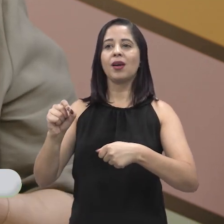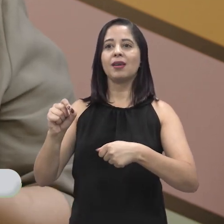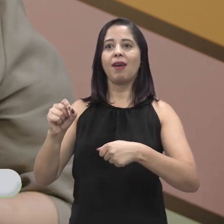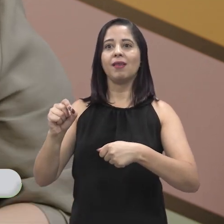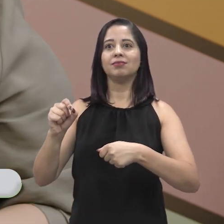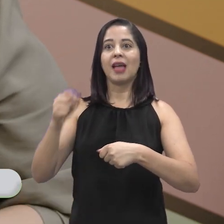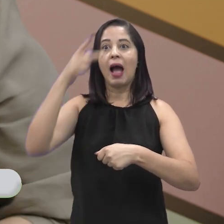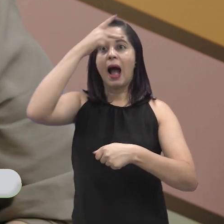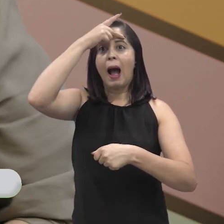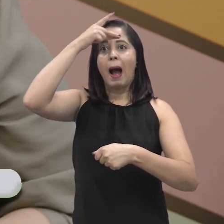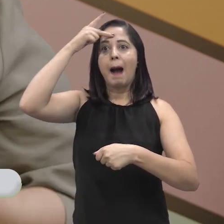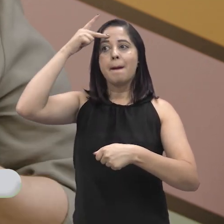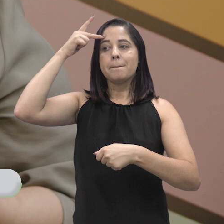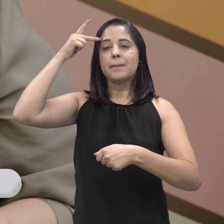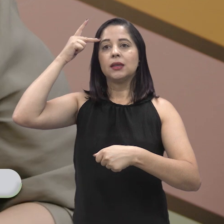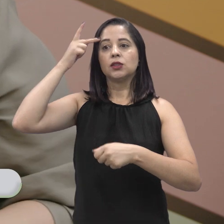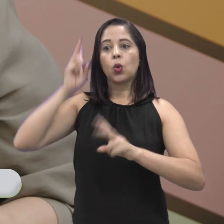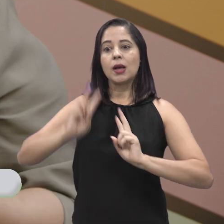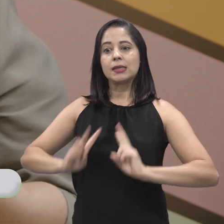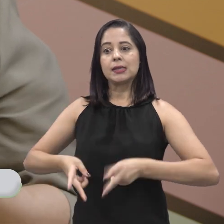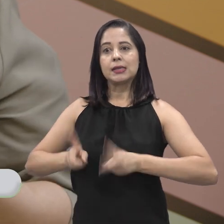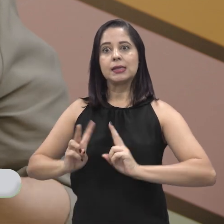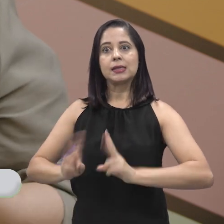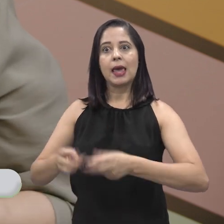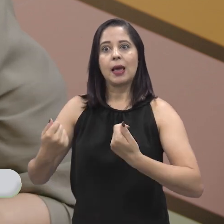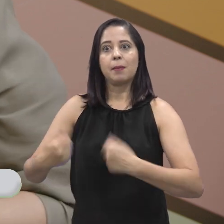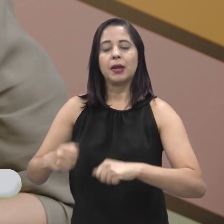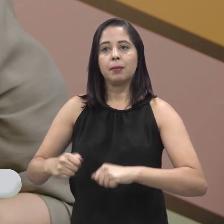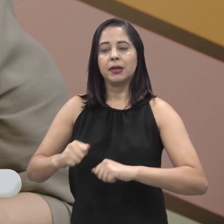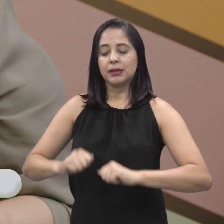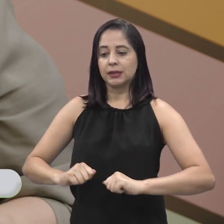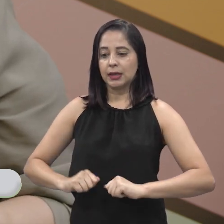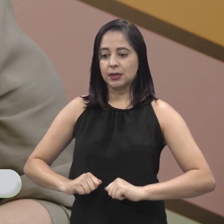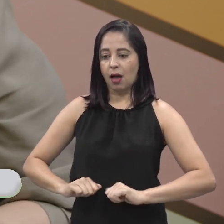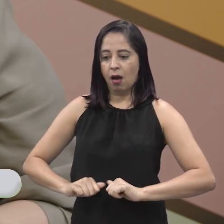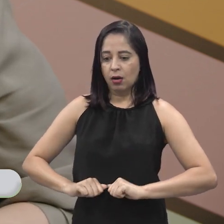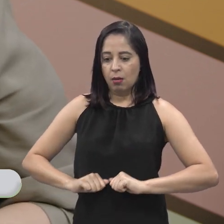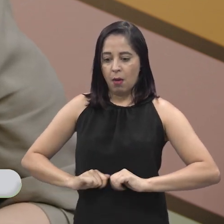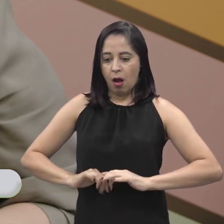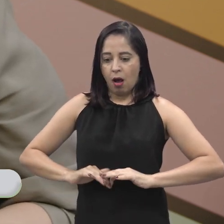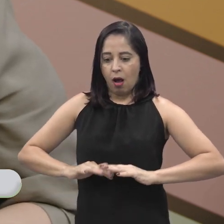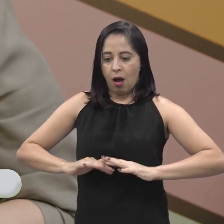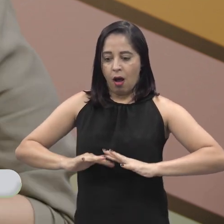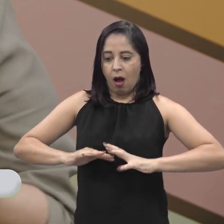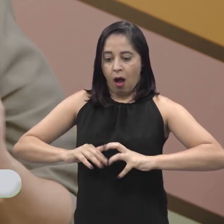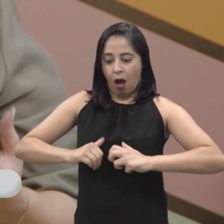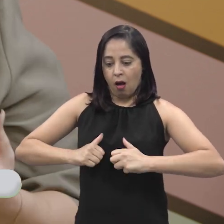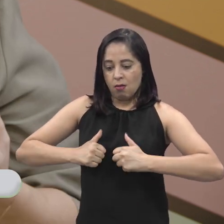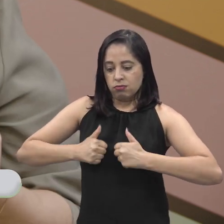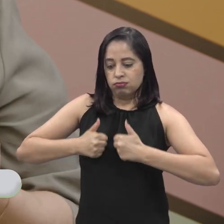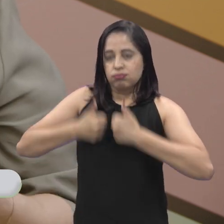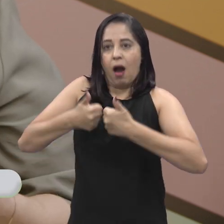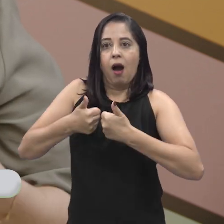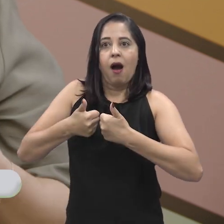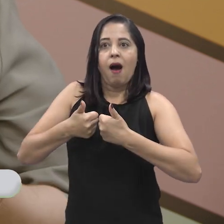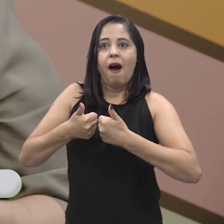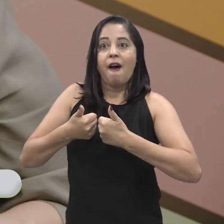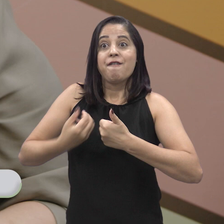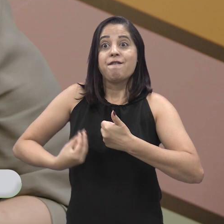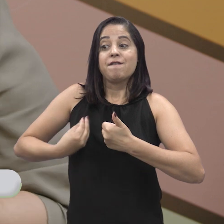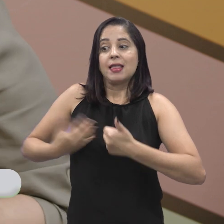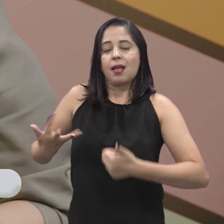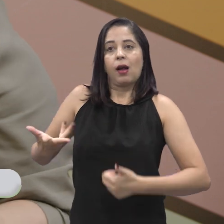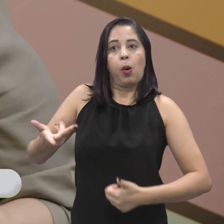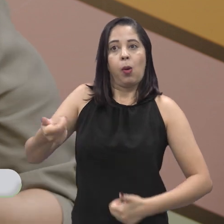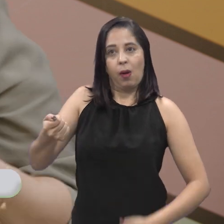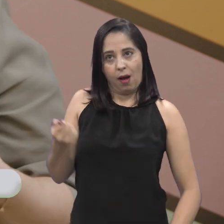seu reservatório satisfeito, essas necessidades básicas que todo ser humano tem, né, para ter uma vida de qualidade, precisam